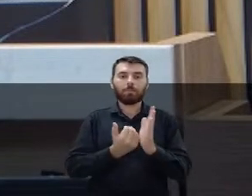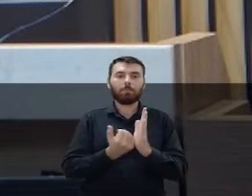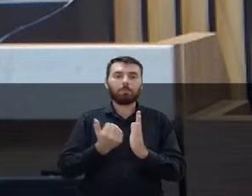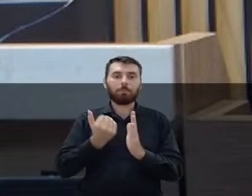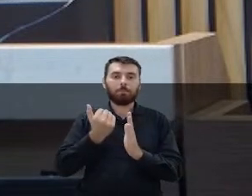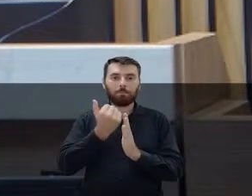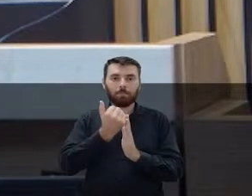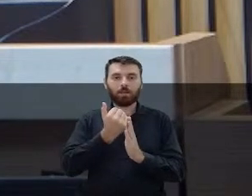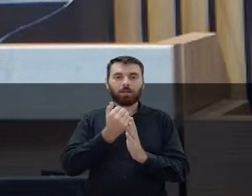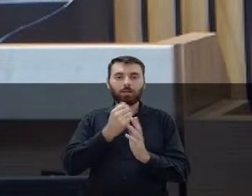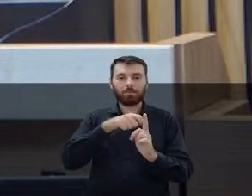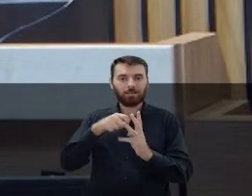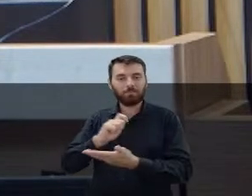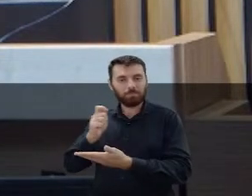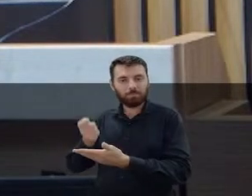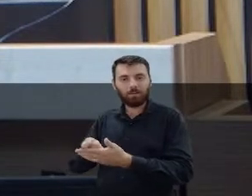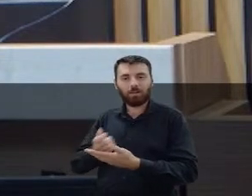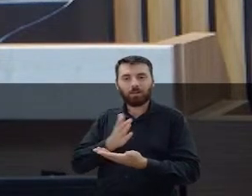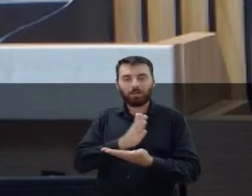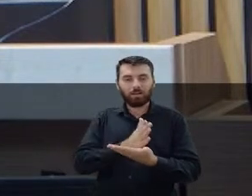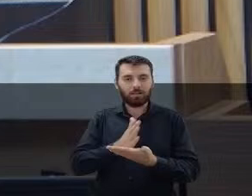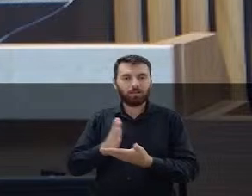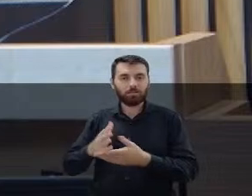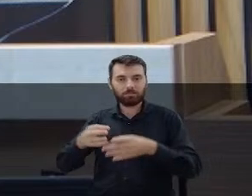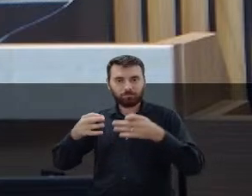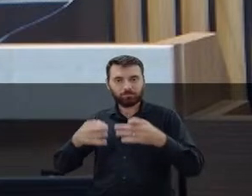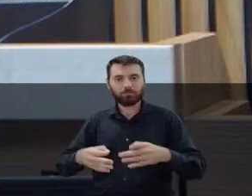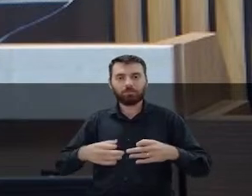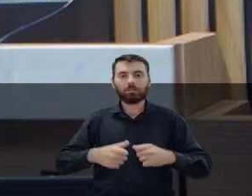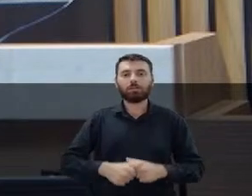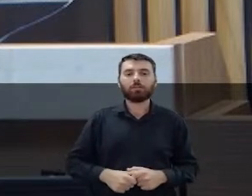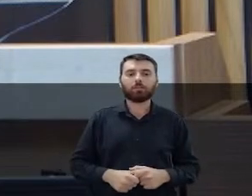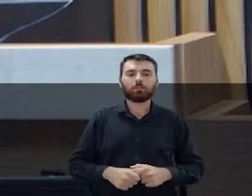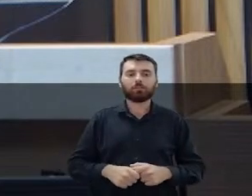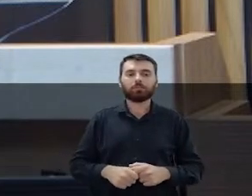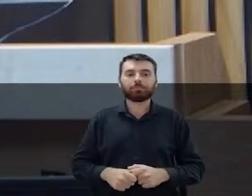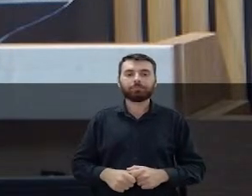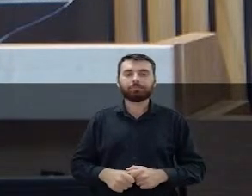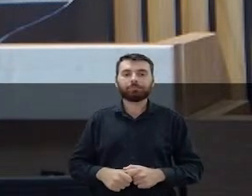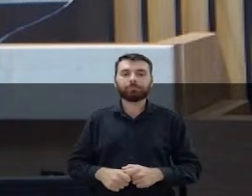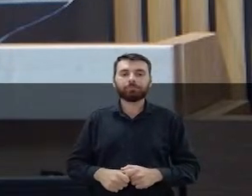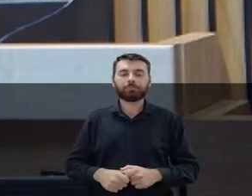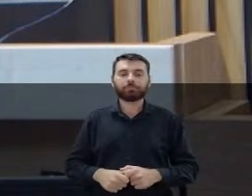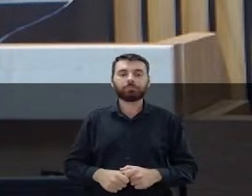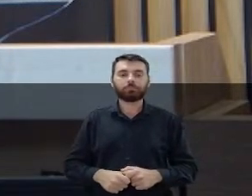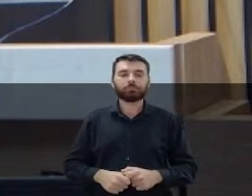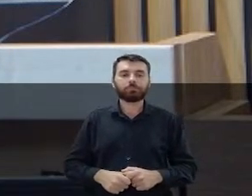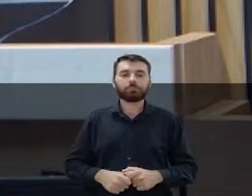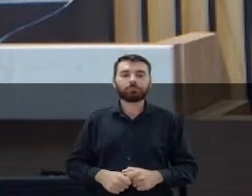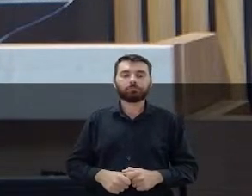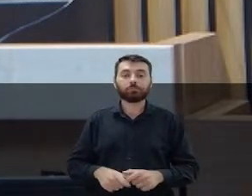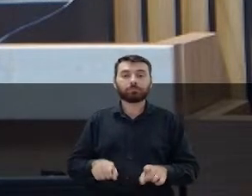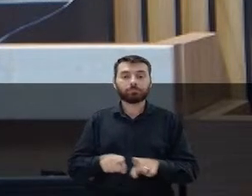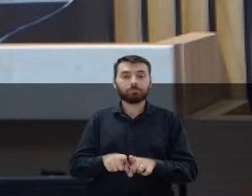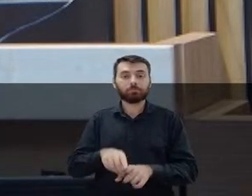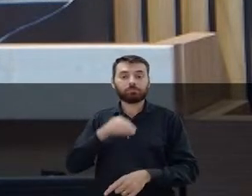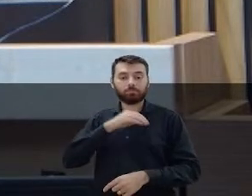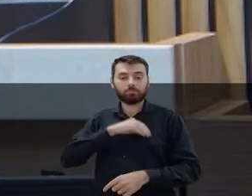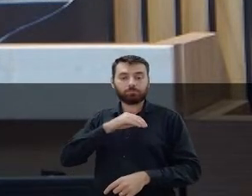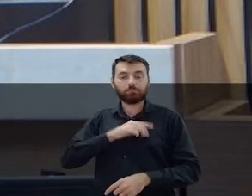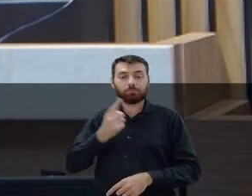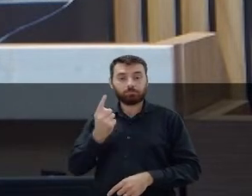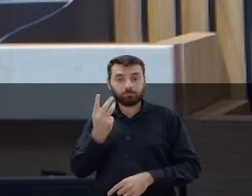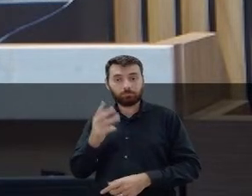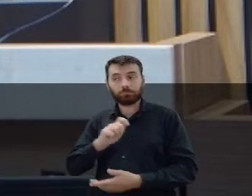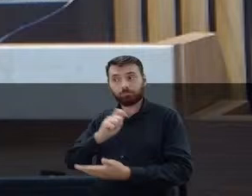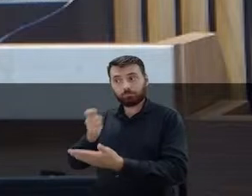segunda parcela equivalente ao 13º salário de 2022. Eu endosso o consignado na